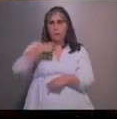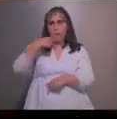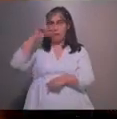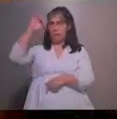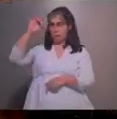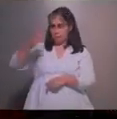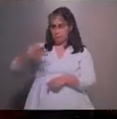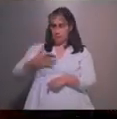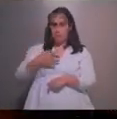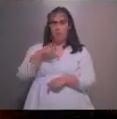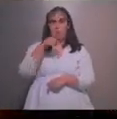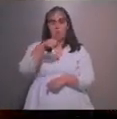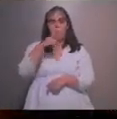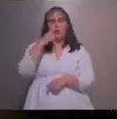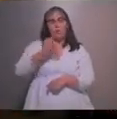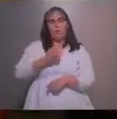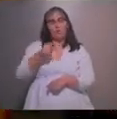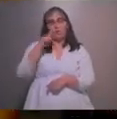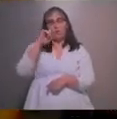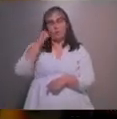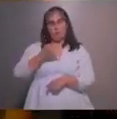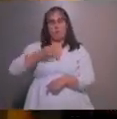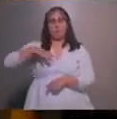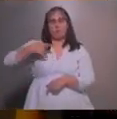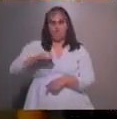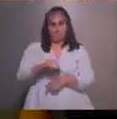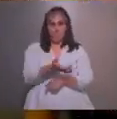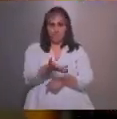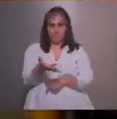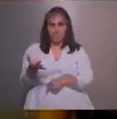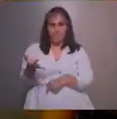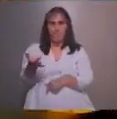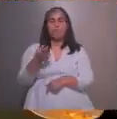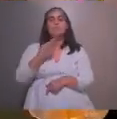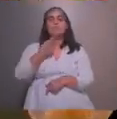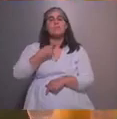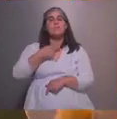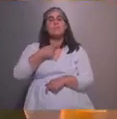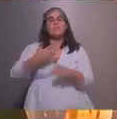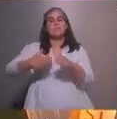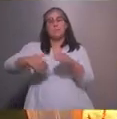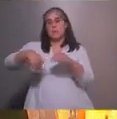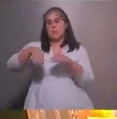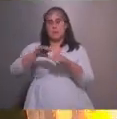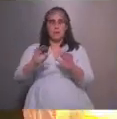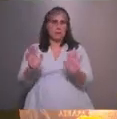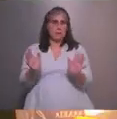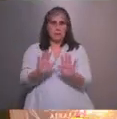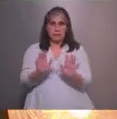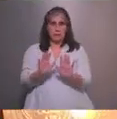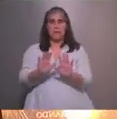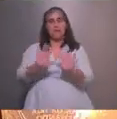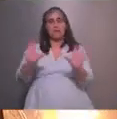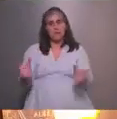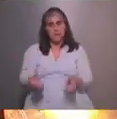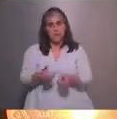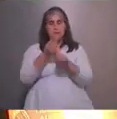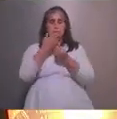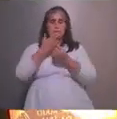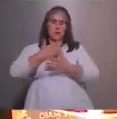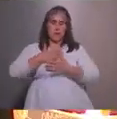ofensas, assim como nós perdoamos a quem nos tem ofendido. E não nos deixeis cair em